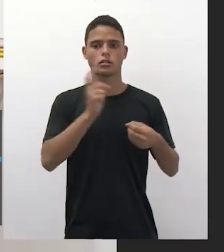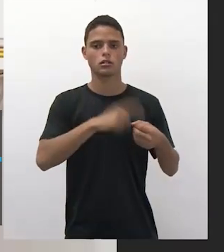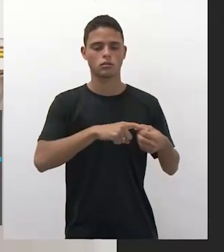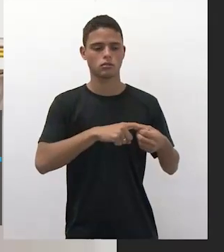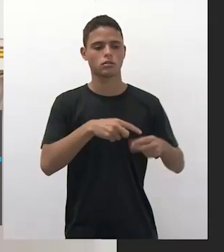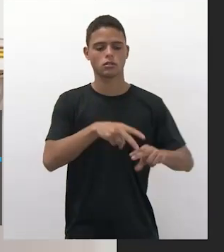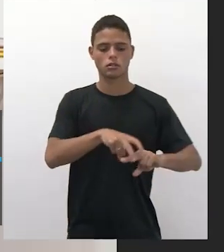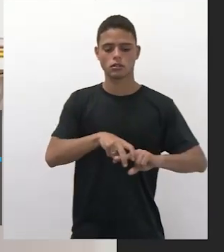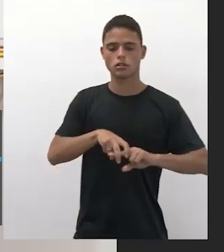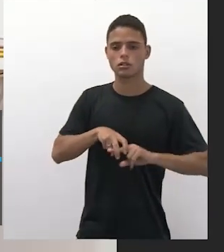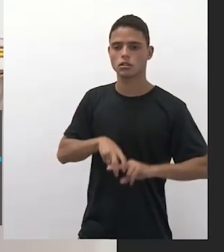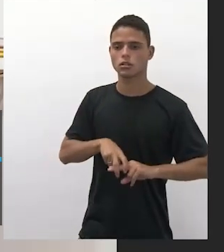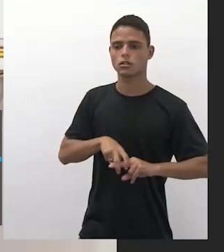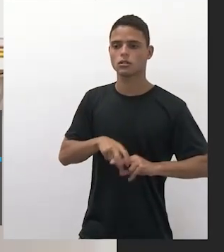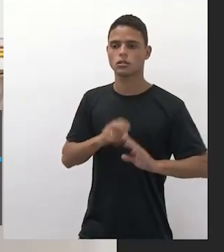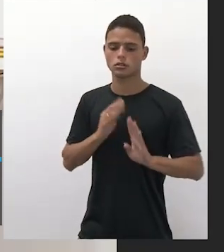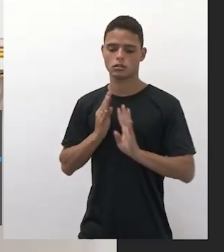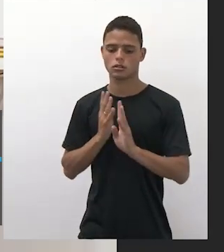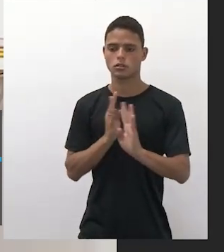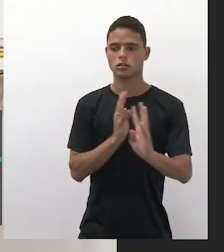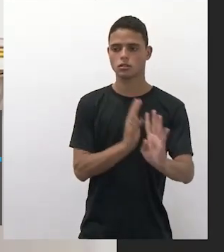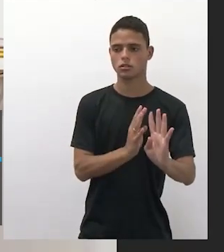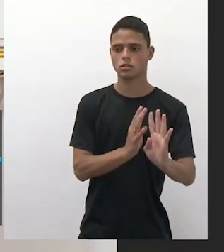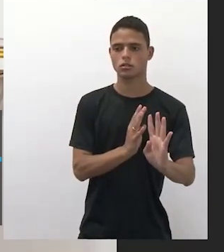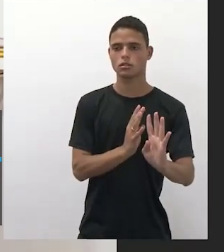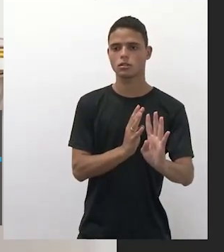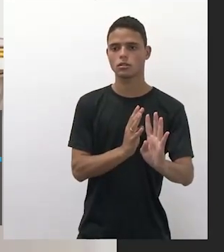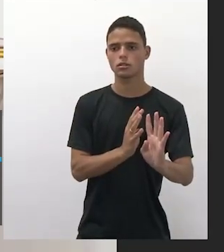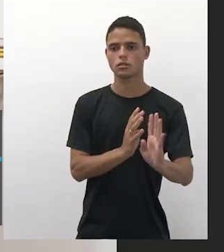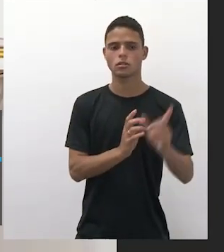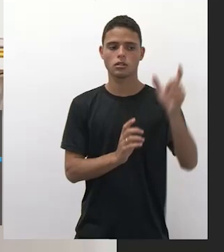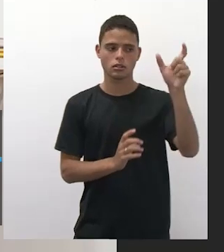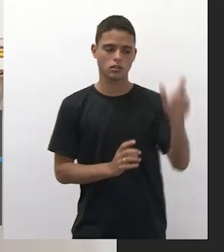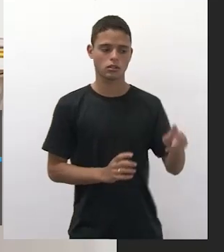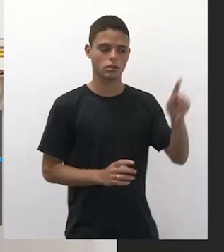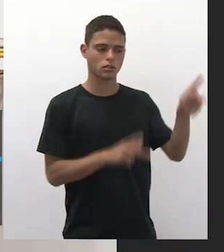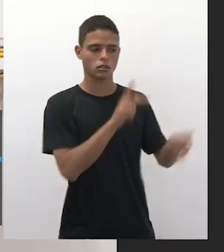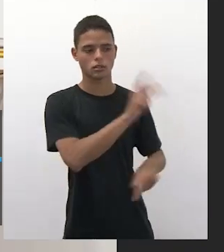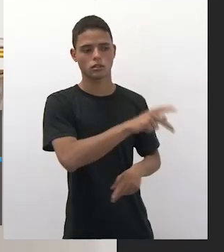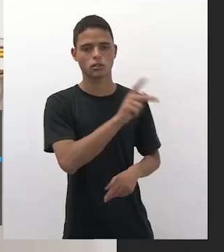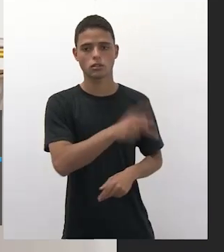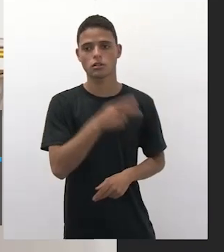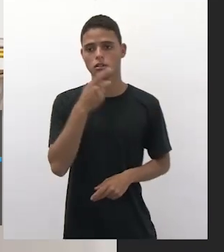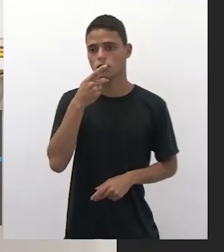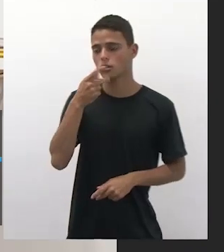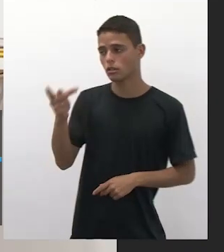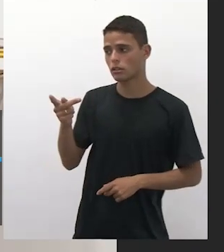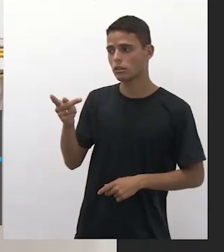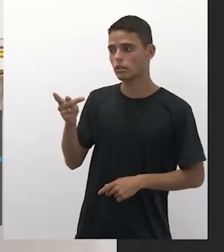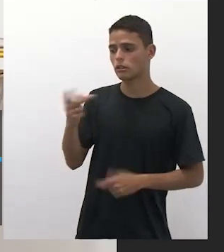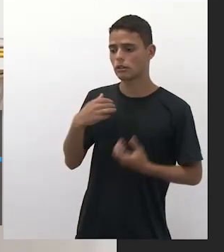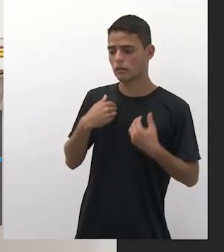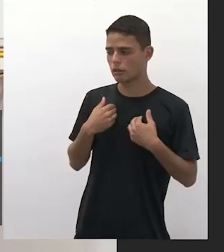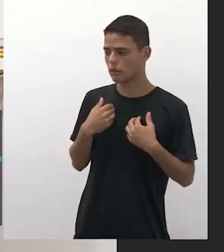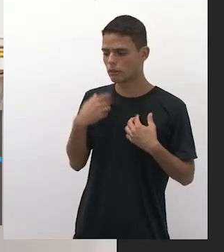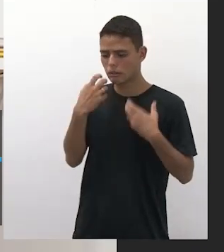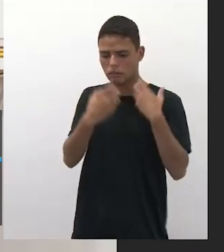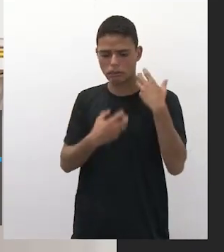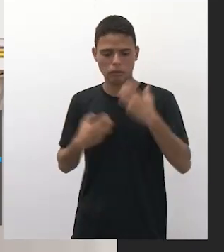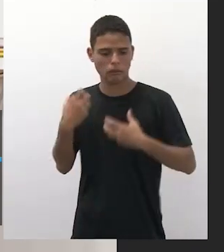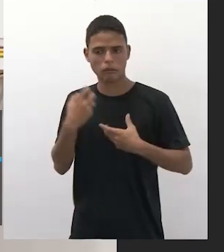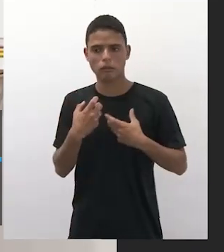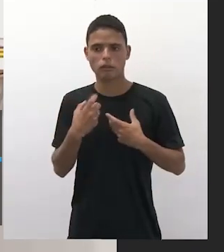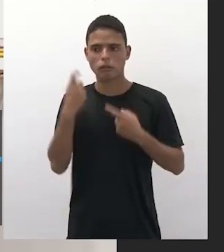fila do primeiro ano. Quando ela falou aquilo, eu falei assim, meu Deus, eu voltei para a fila do